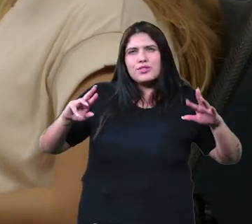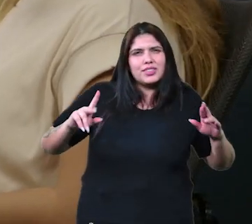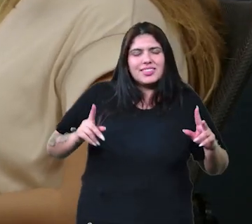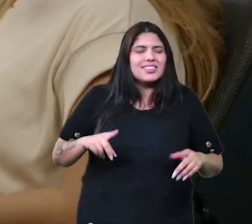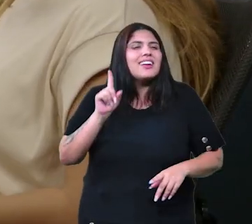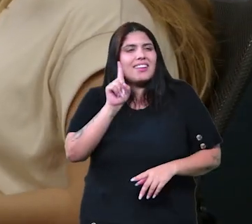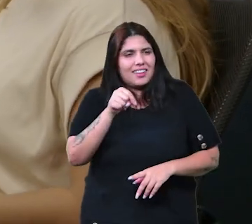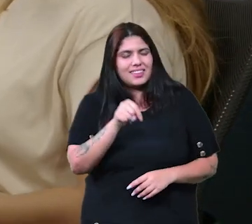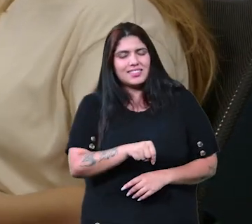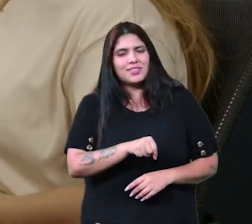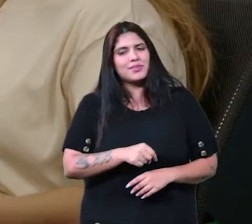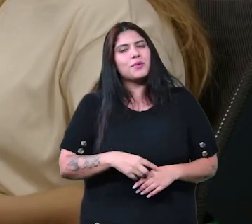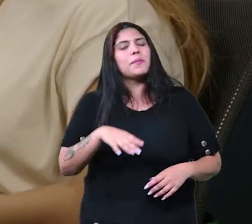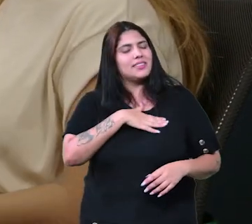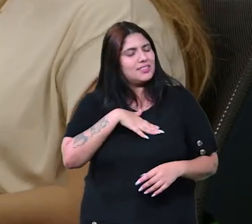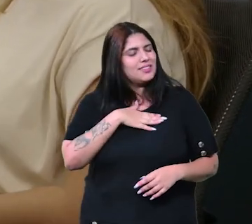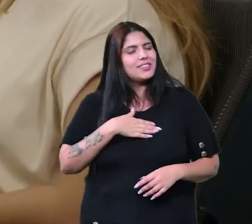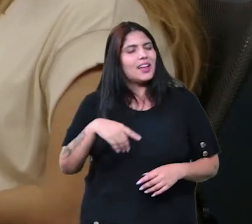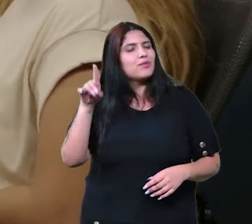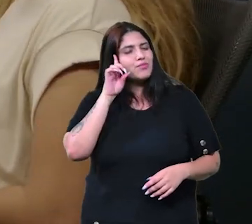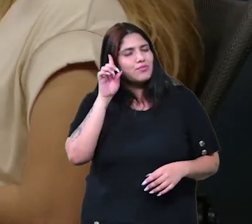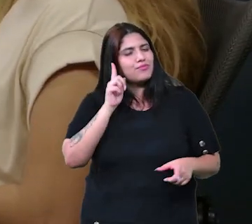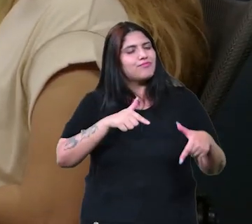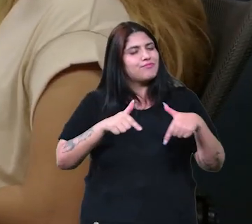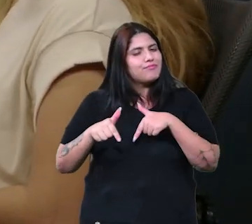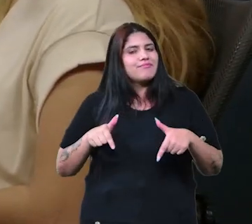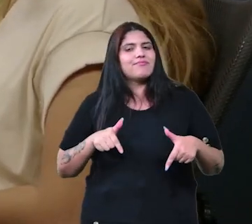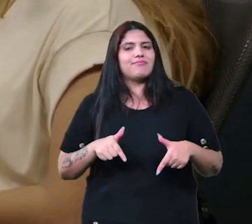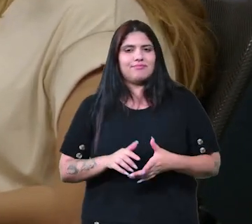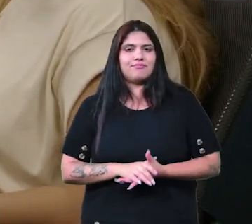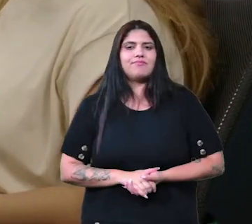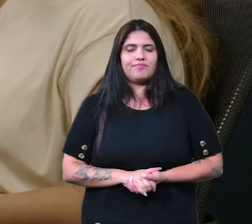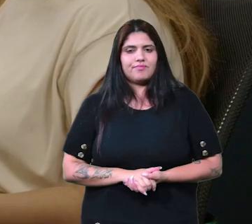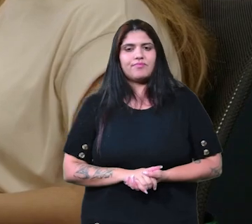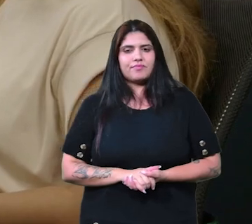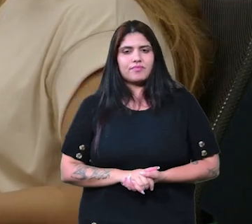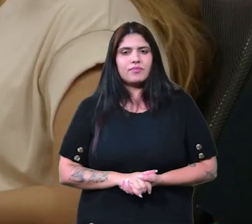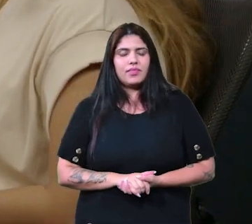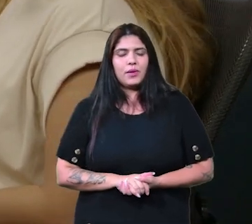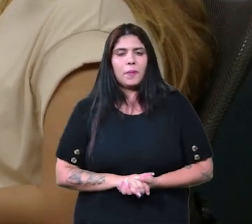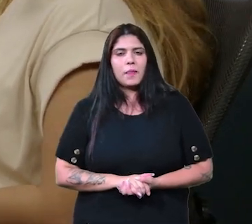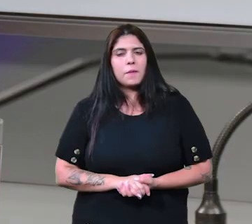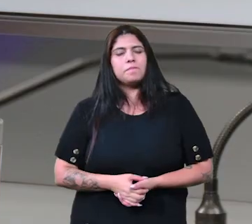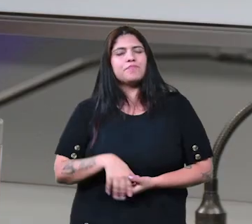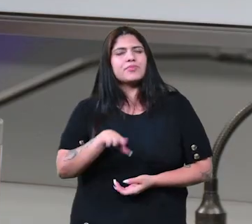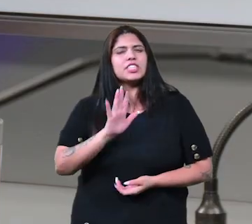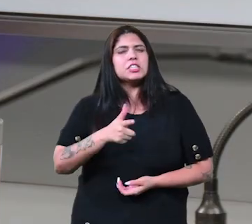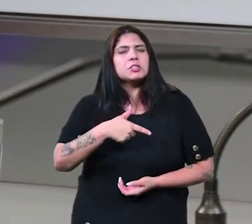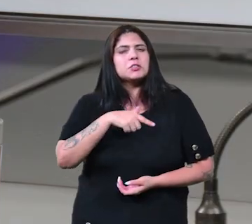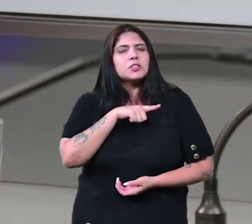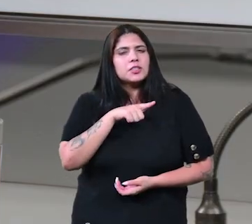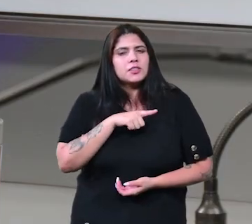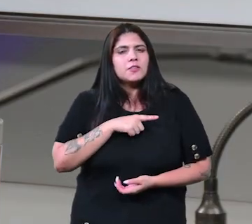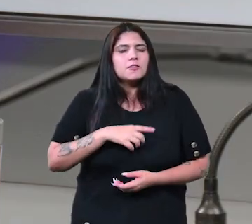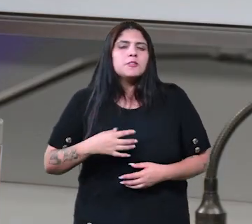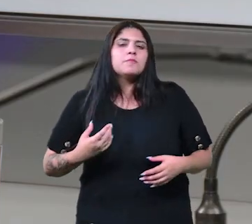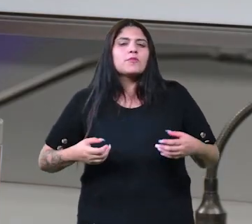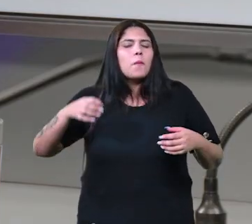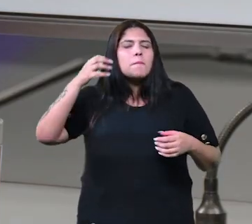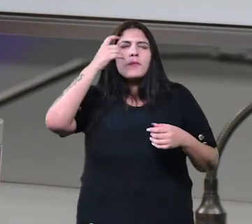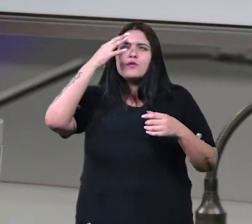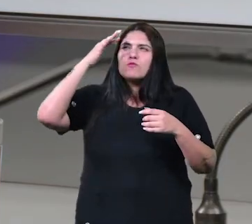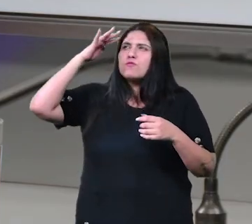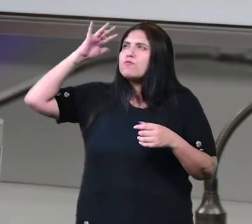você faz diariamente. Já puxando isso, vocês tiveram uma memória marcante que mudou a percepção